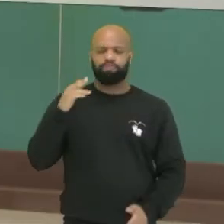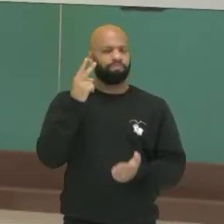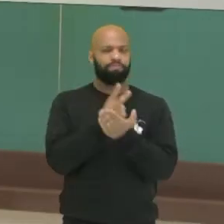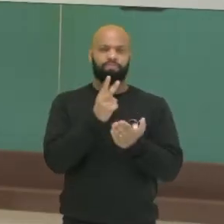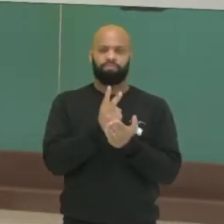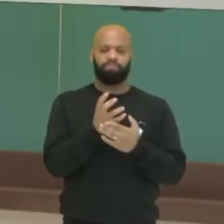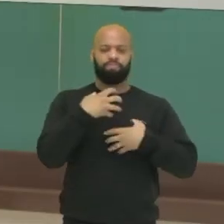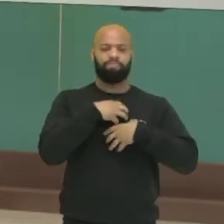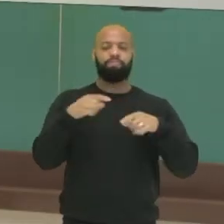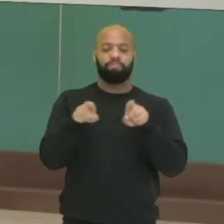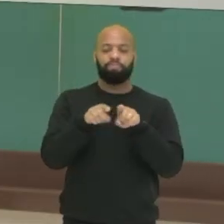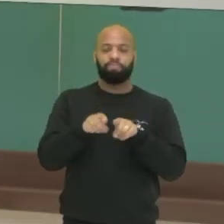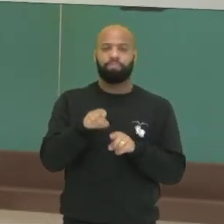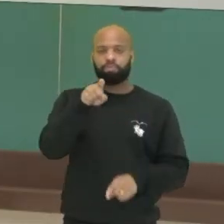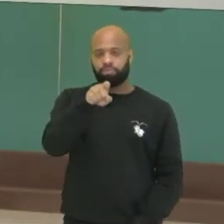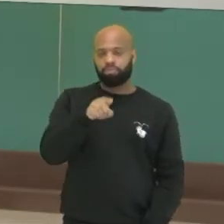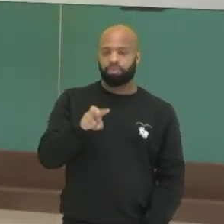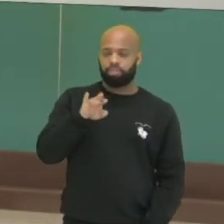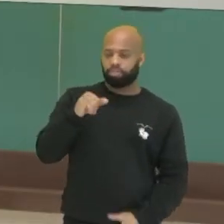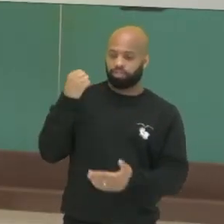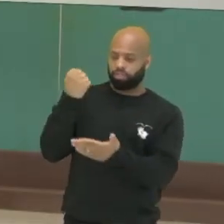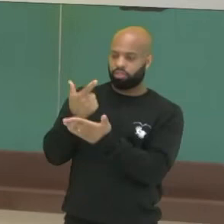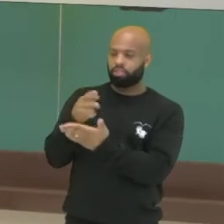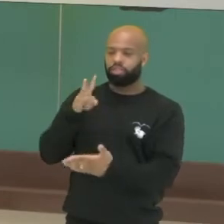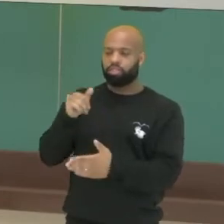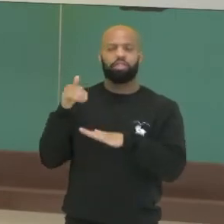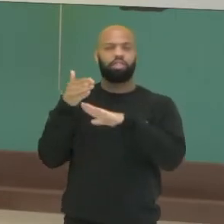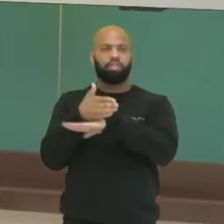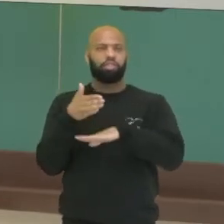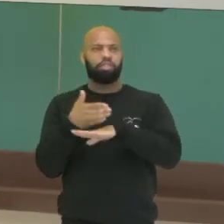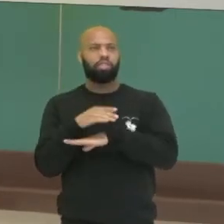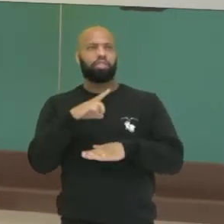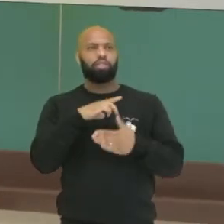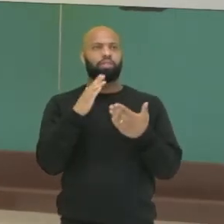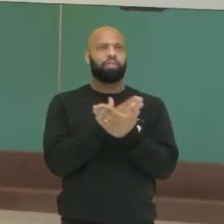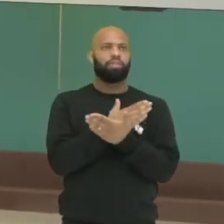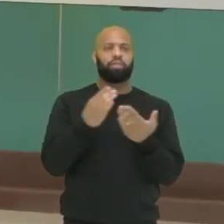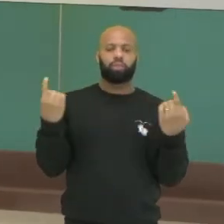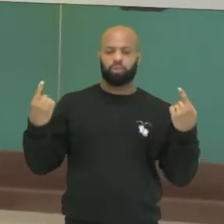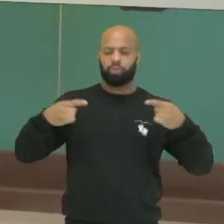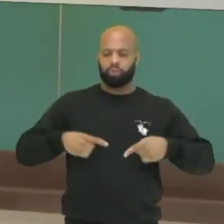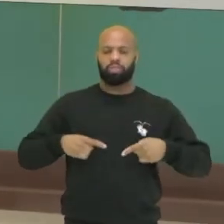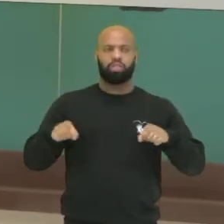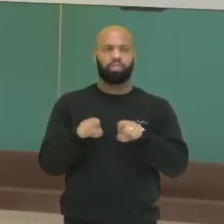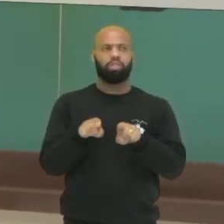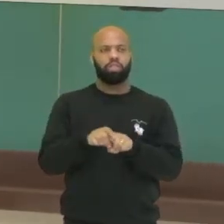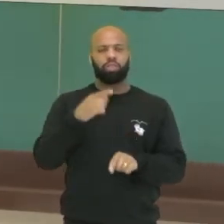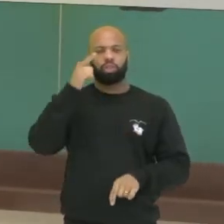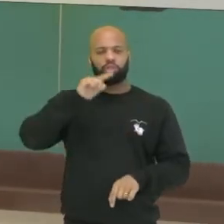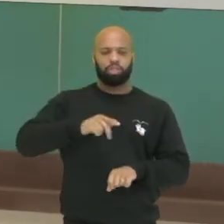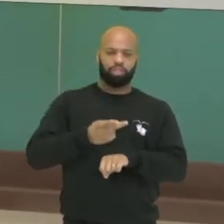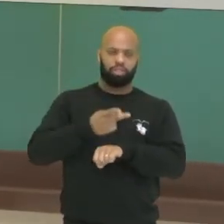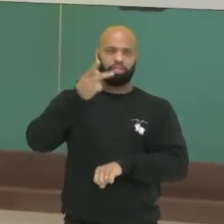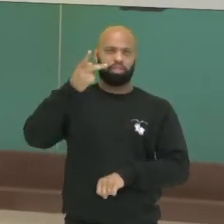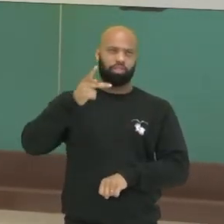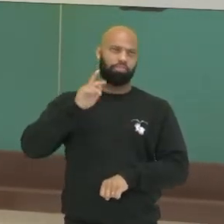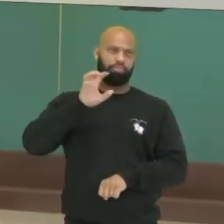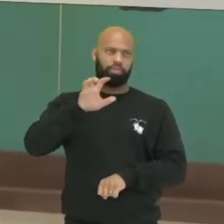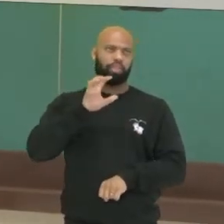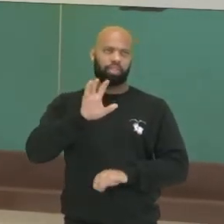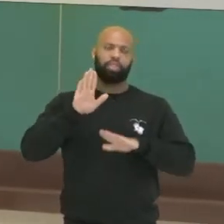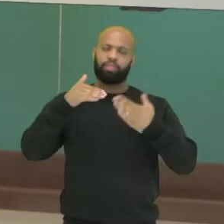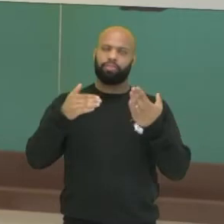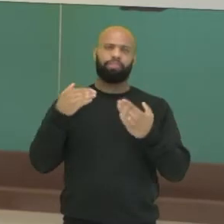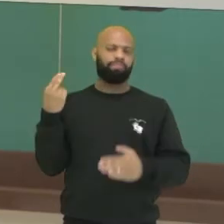maneira. Você comprar para poder participar de alguma competição, para ganhar prêmios, enfim, não é